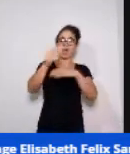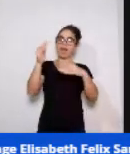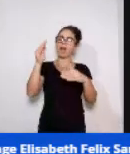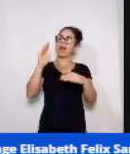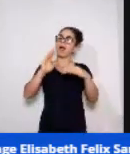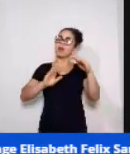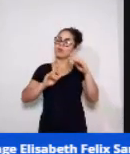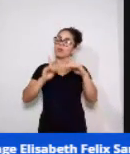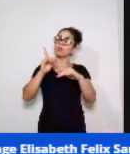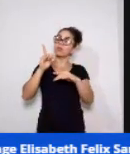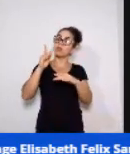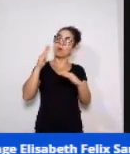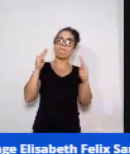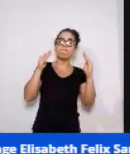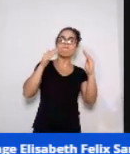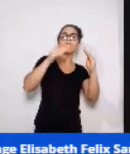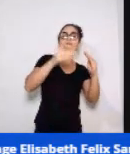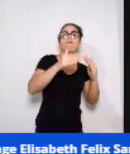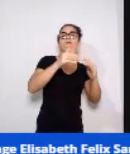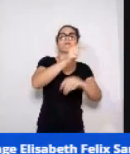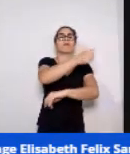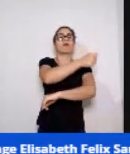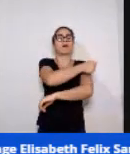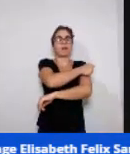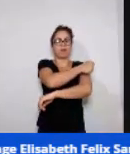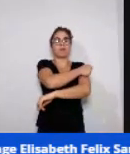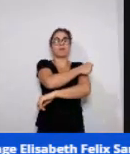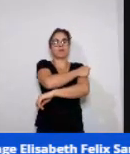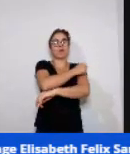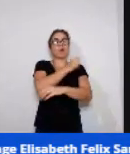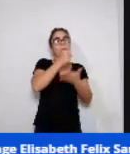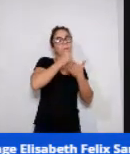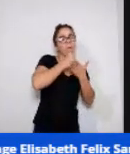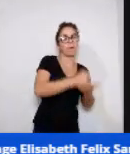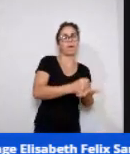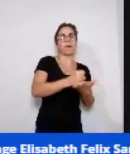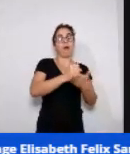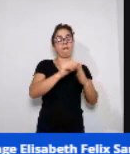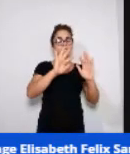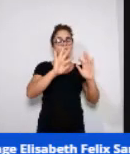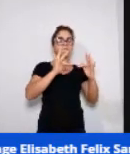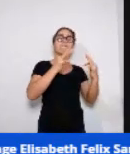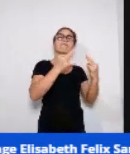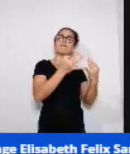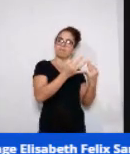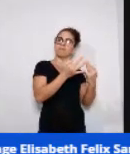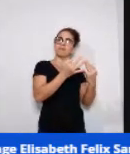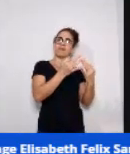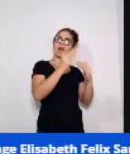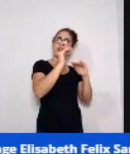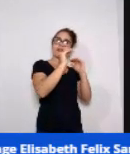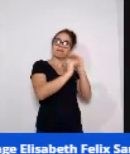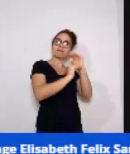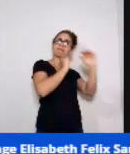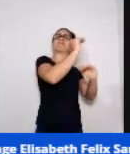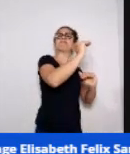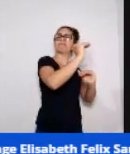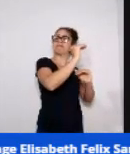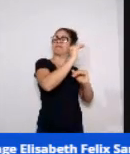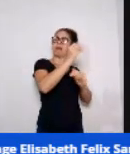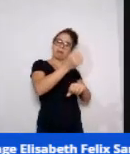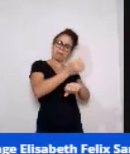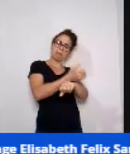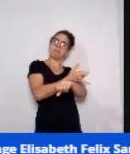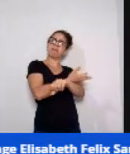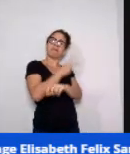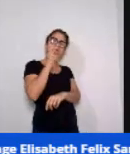falo assim também que os pais, eles se superaram de uma maneira que é emocionante de ver. Tem, às vezes,